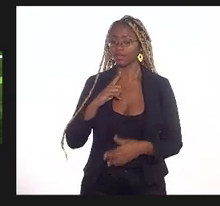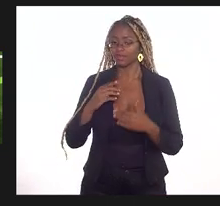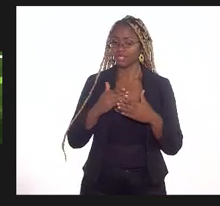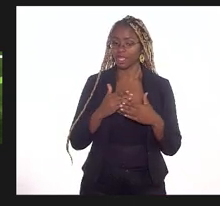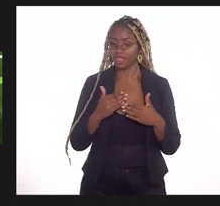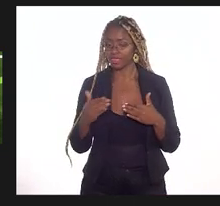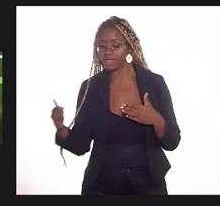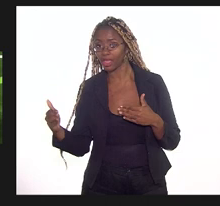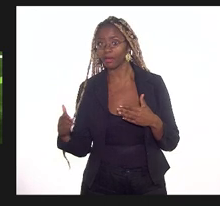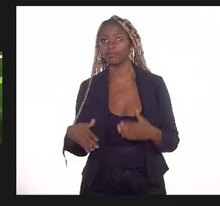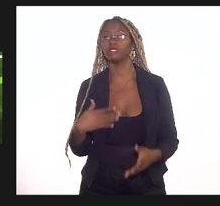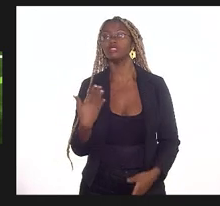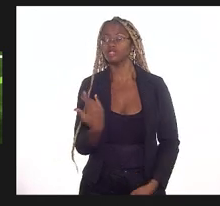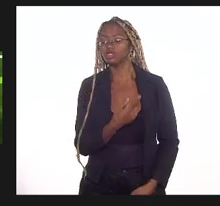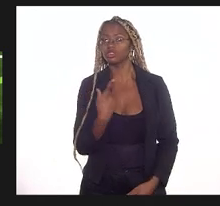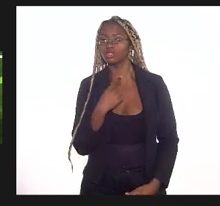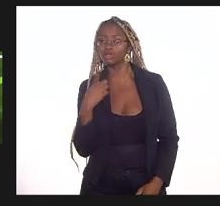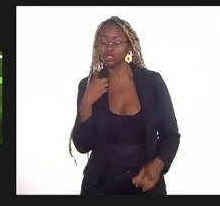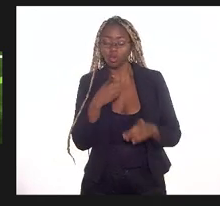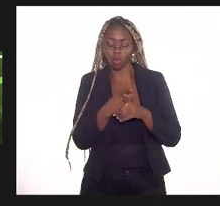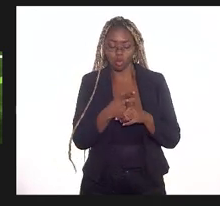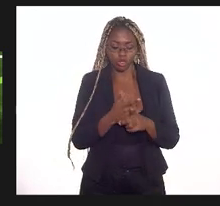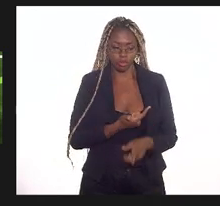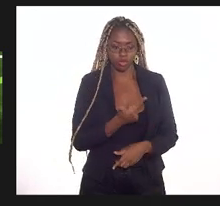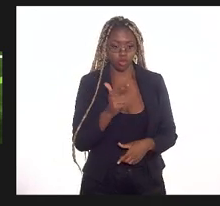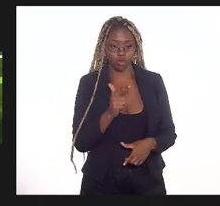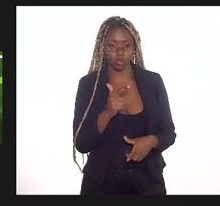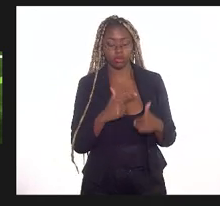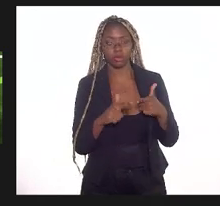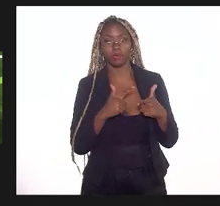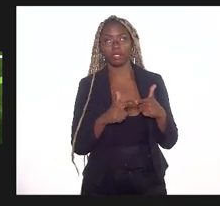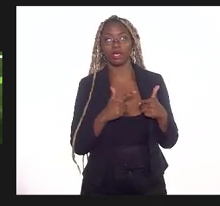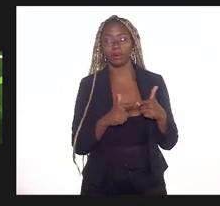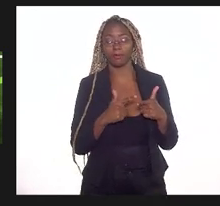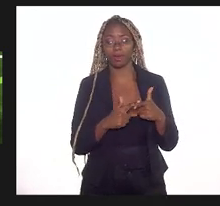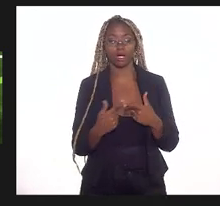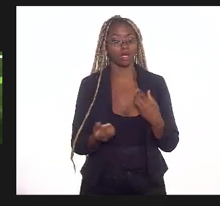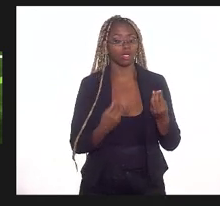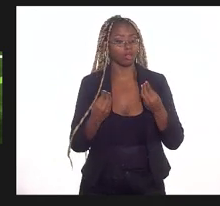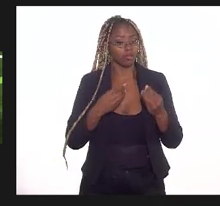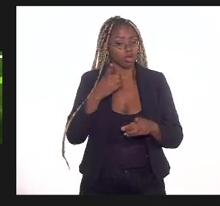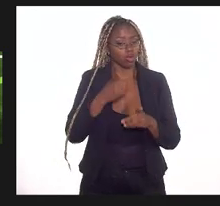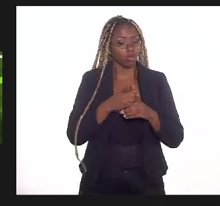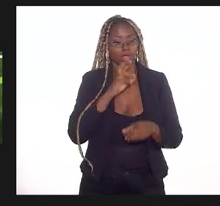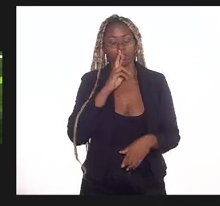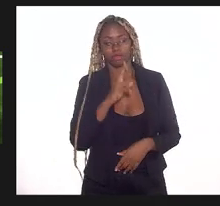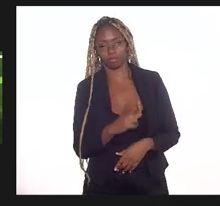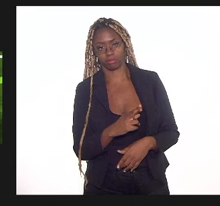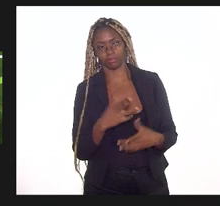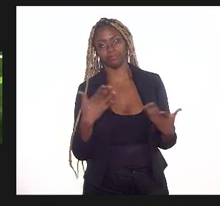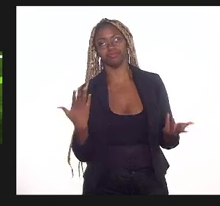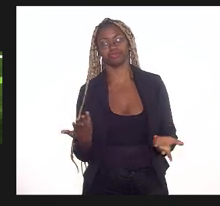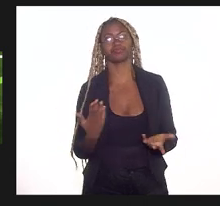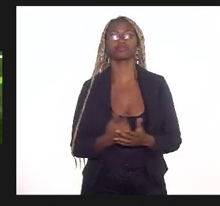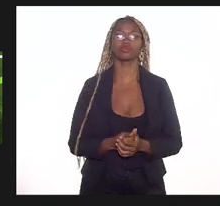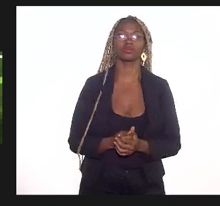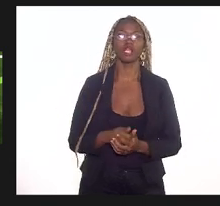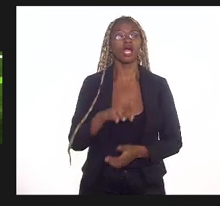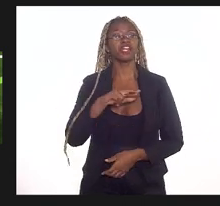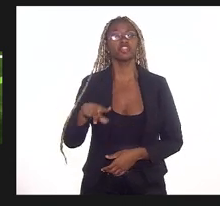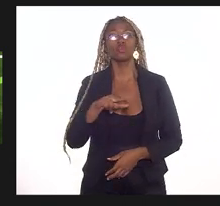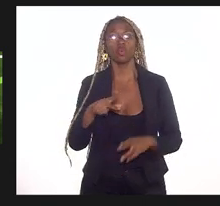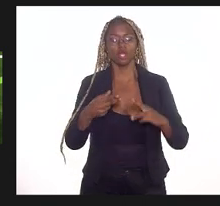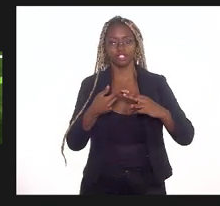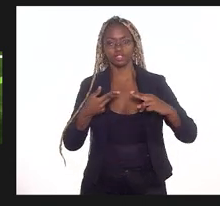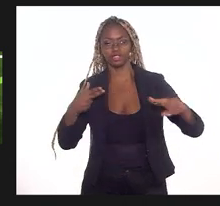gente esbarra num outro grande gargalo, que é o recurso diagnóstico. Para as doenças raras não genéticas, a